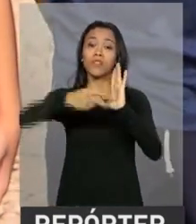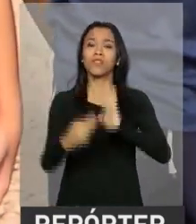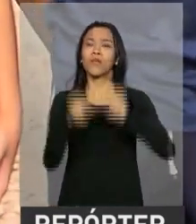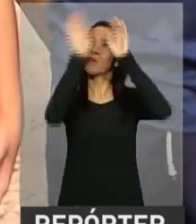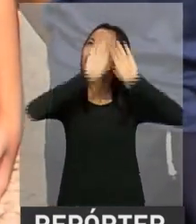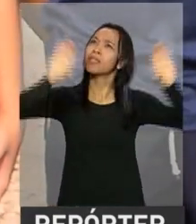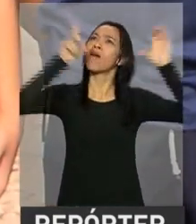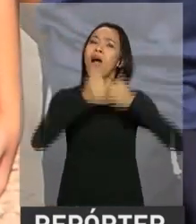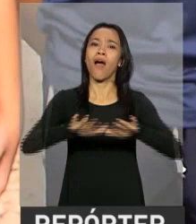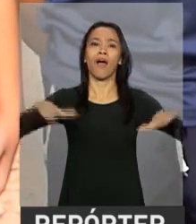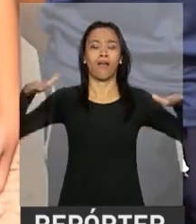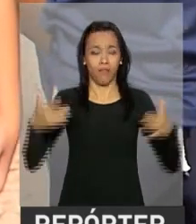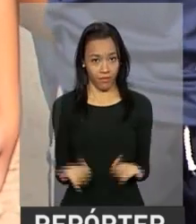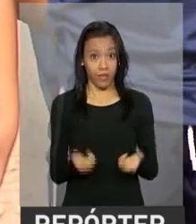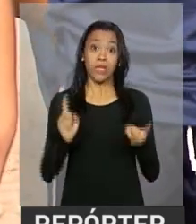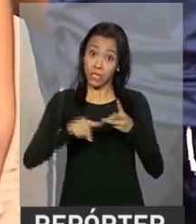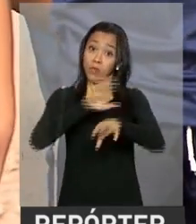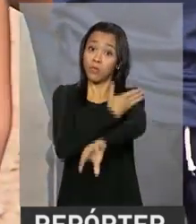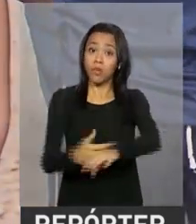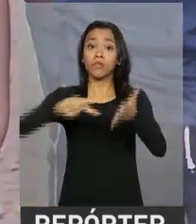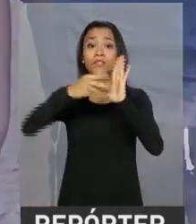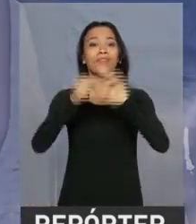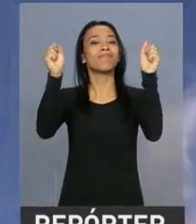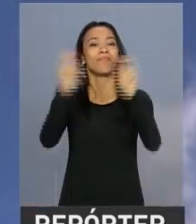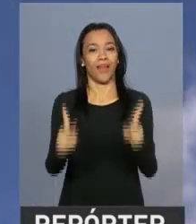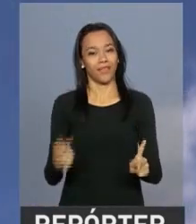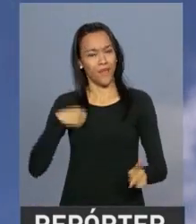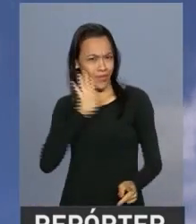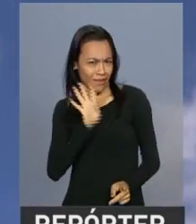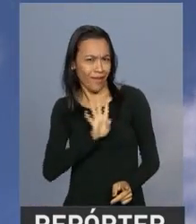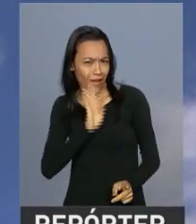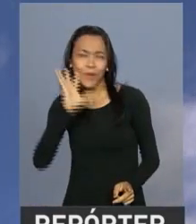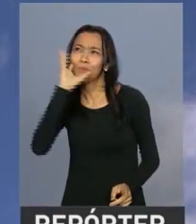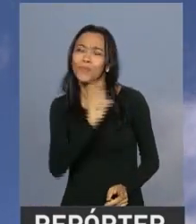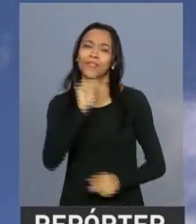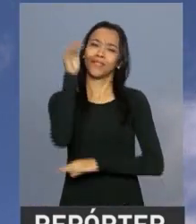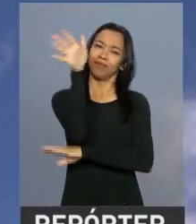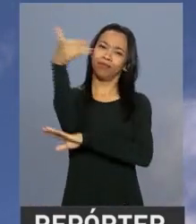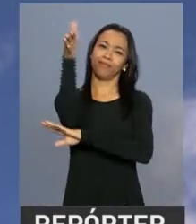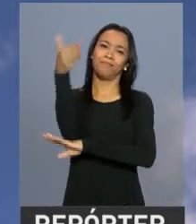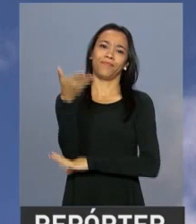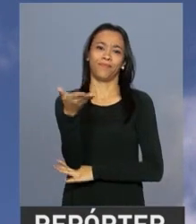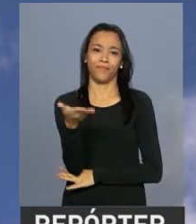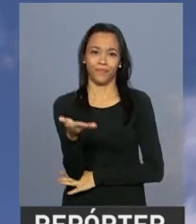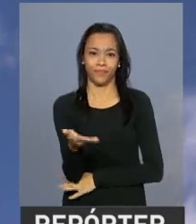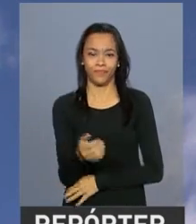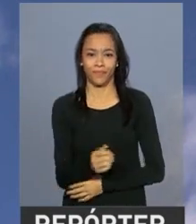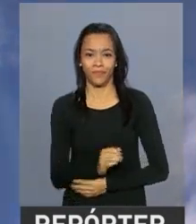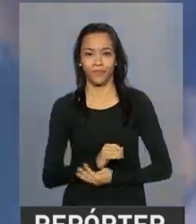o céu e a água e o branco significa a paz. Eu achei legal e muito bonita.